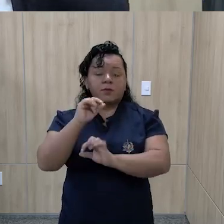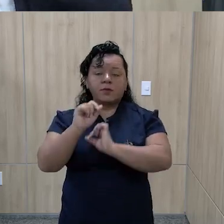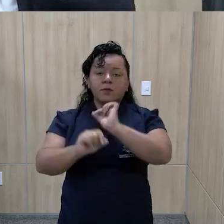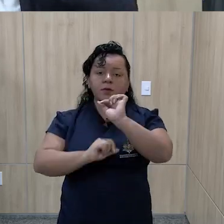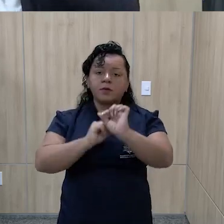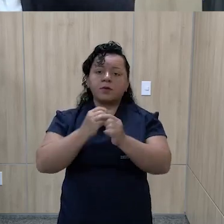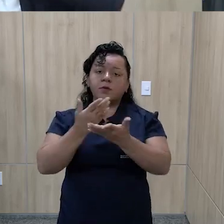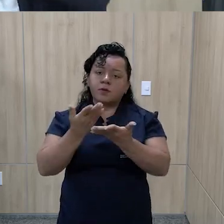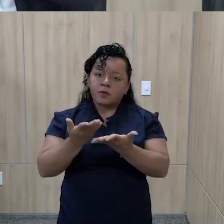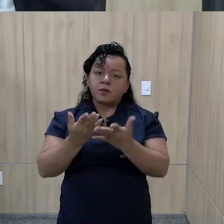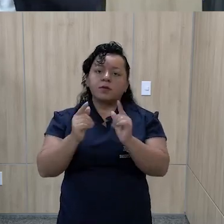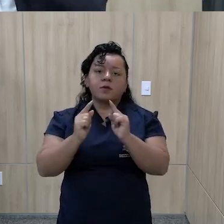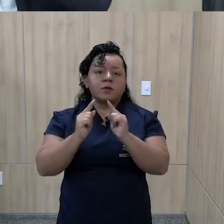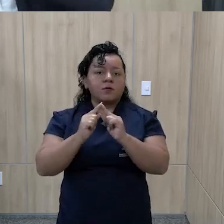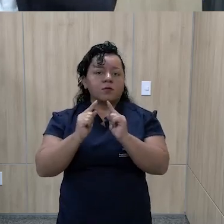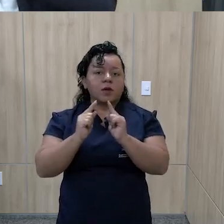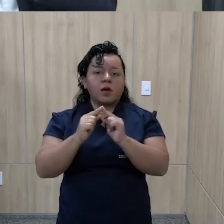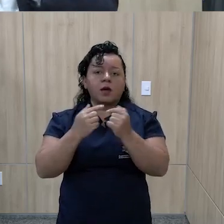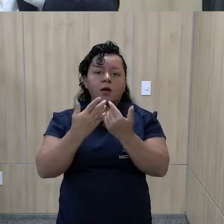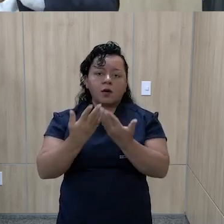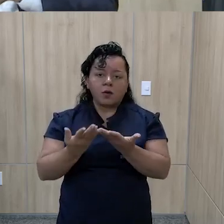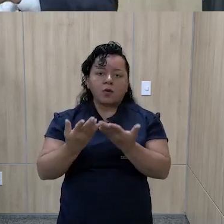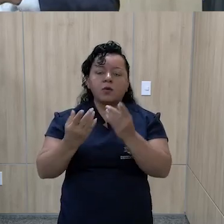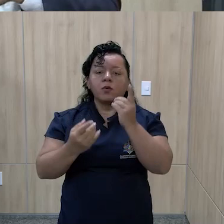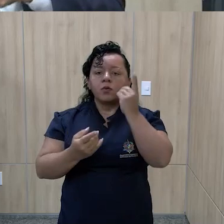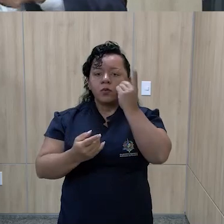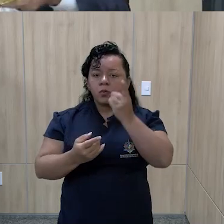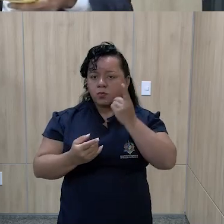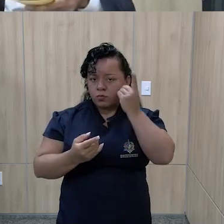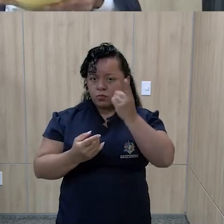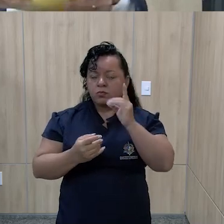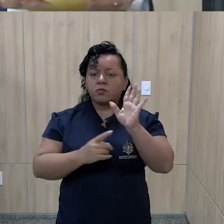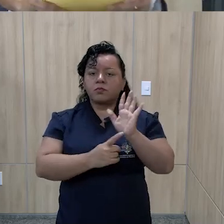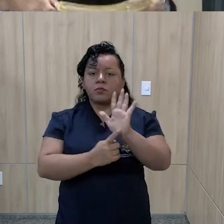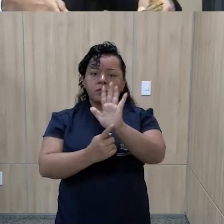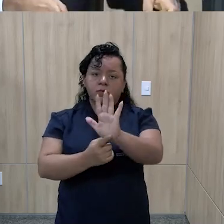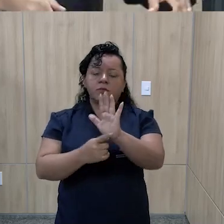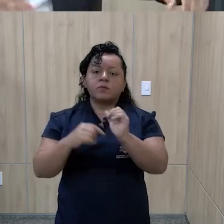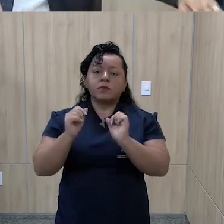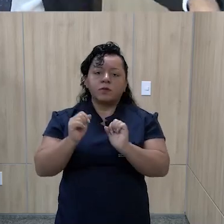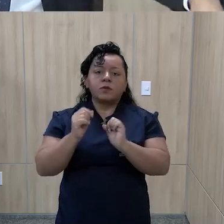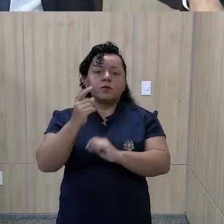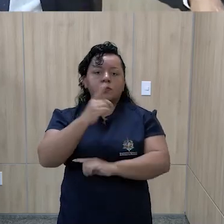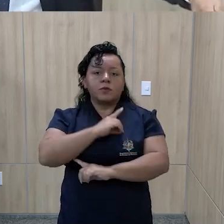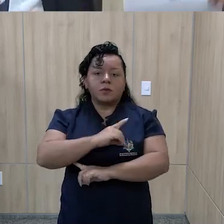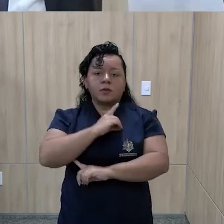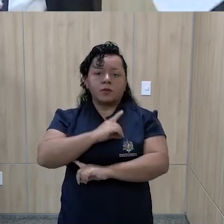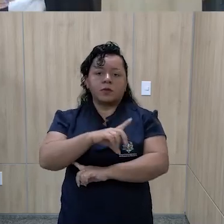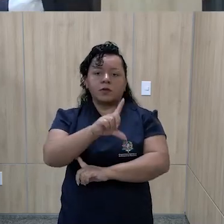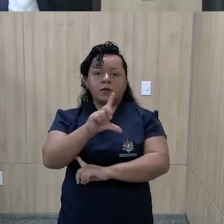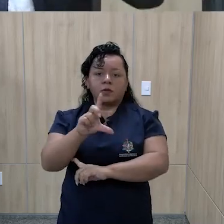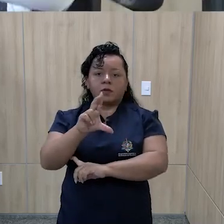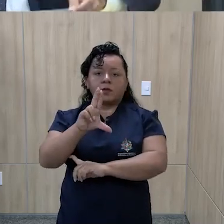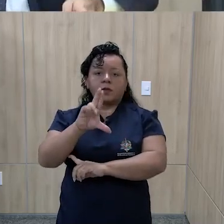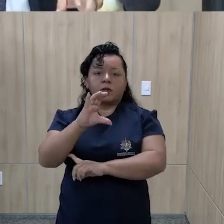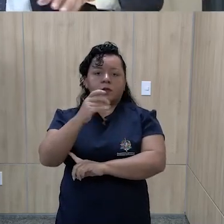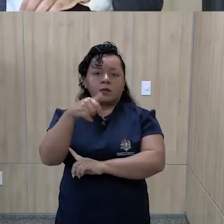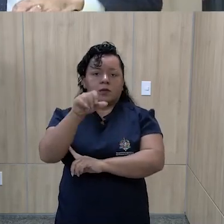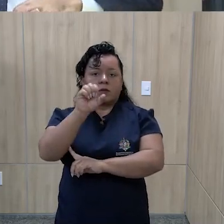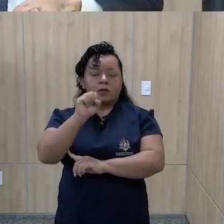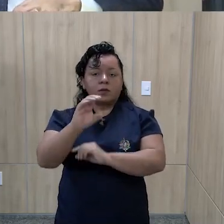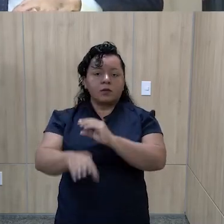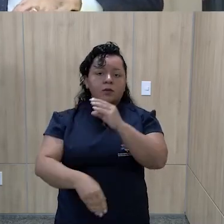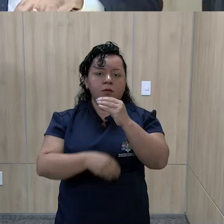verdade é praticamente no mesmo sentido do projeto também apresentado pelo Deputado delegado Lucas ele tá alterando ali complementar